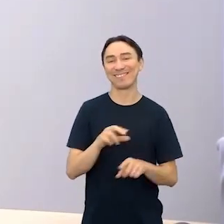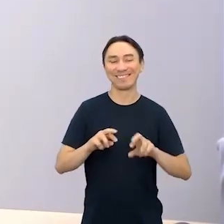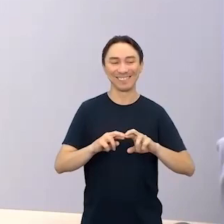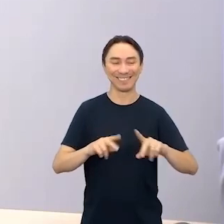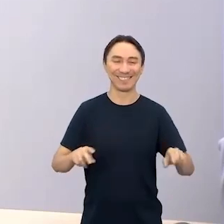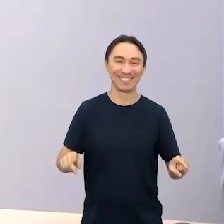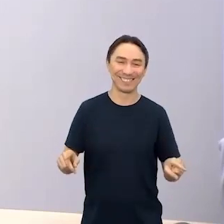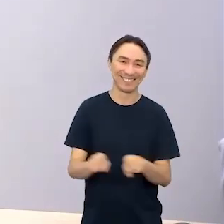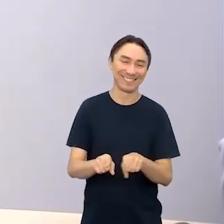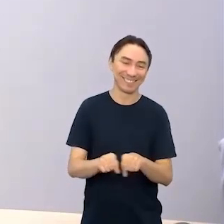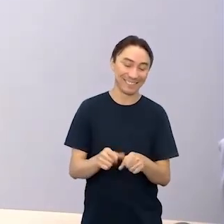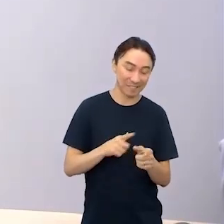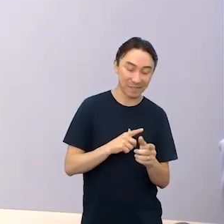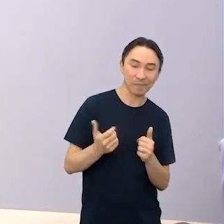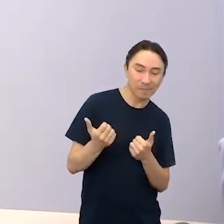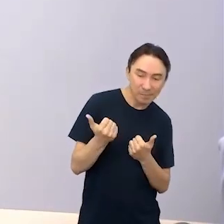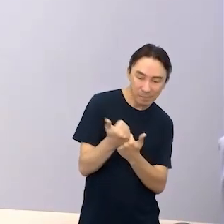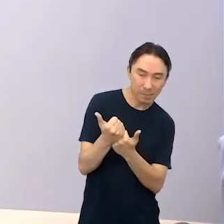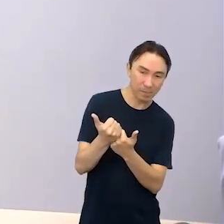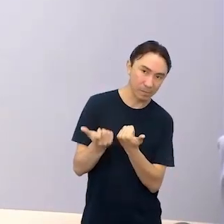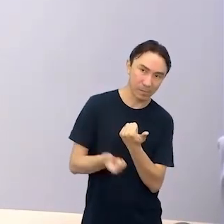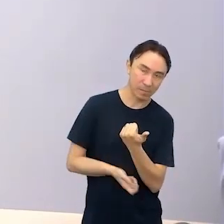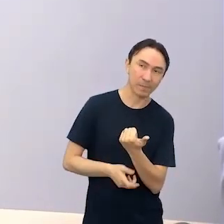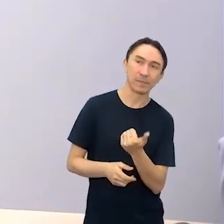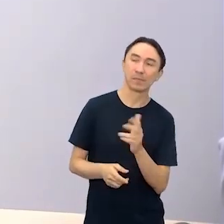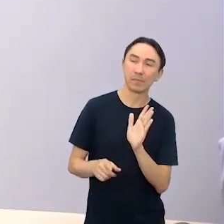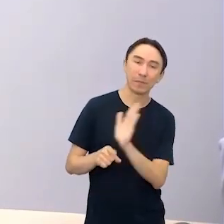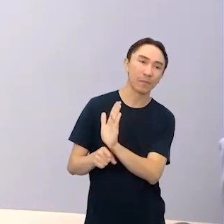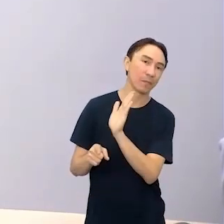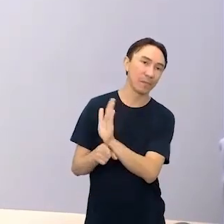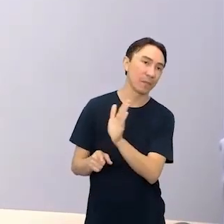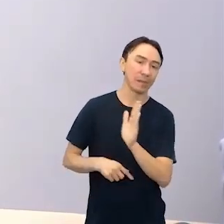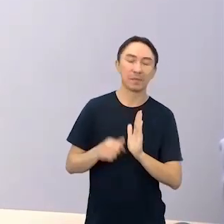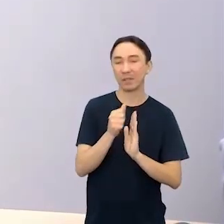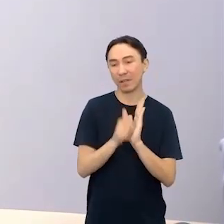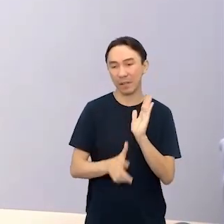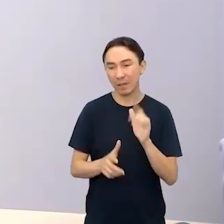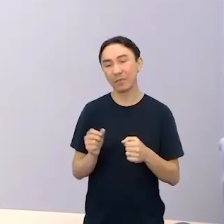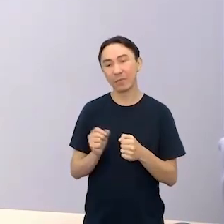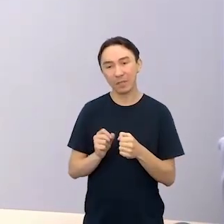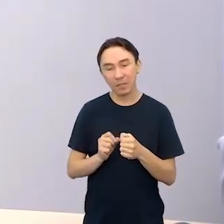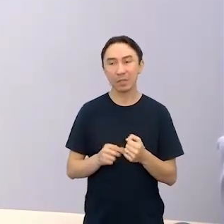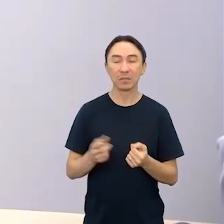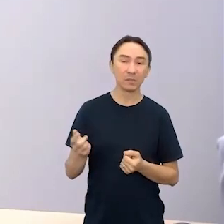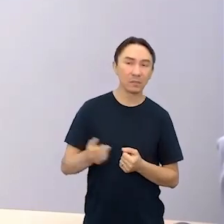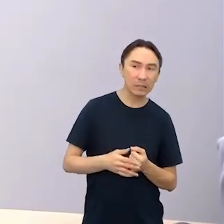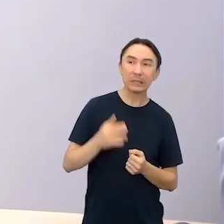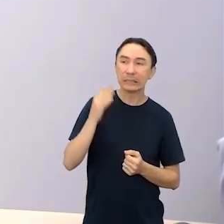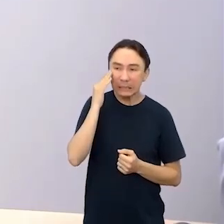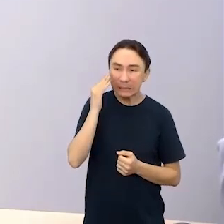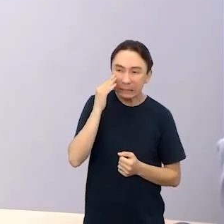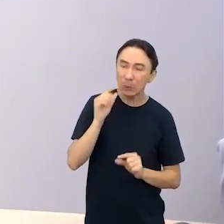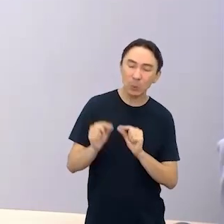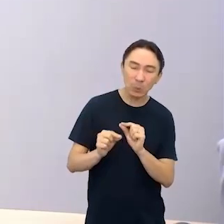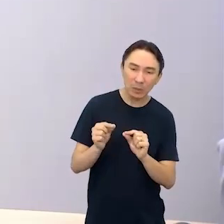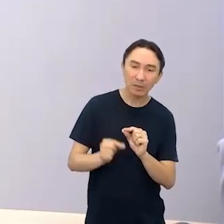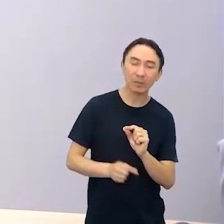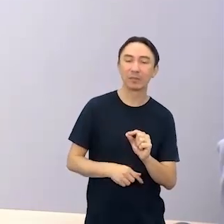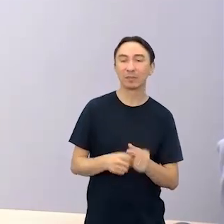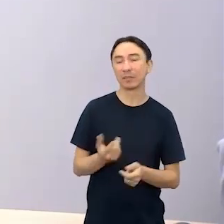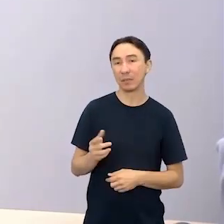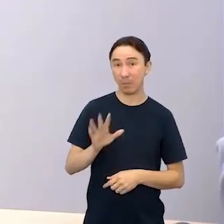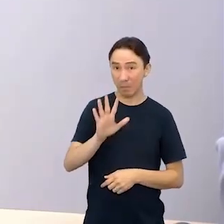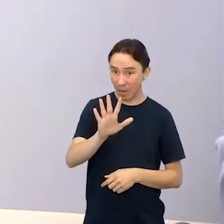de apoios. Então, apoios para realizar atividades, apoio para realizar ou entender alguma comanda. Então, não é via